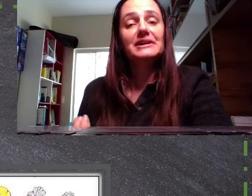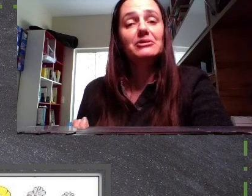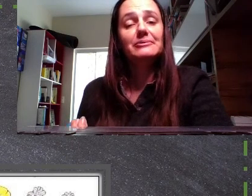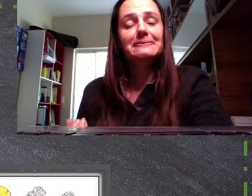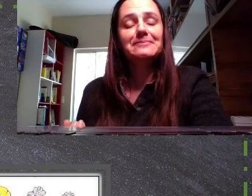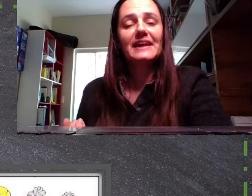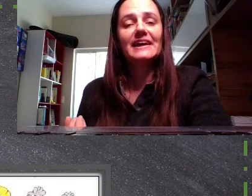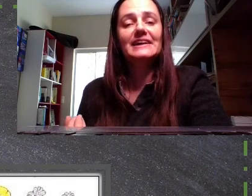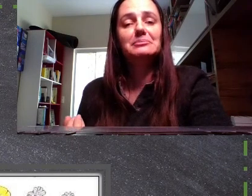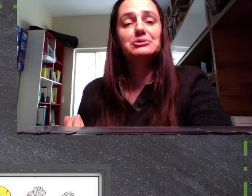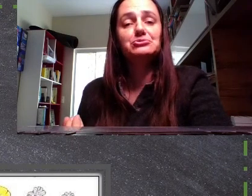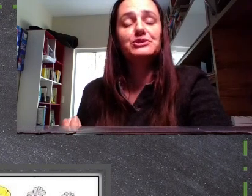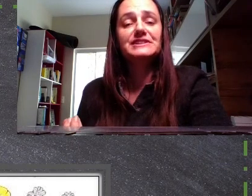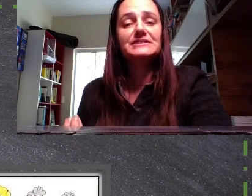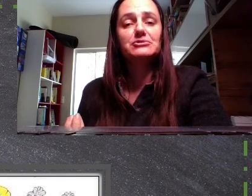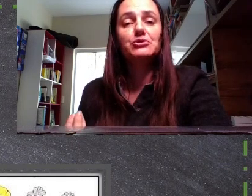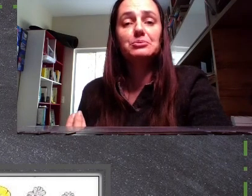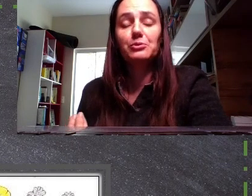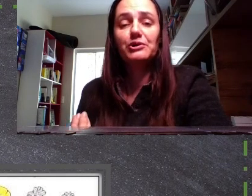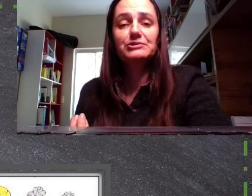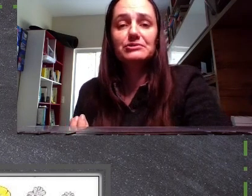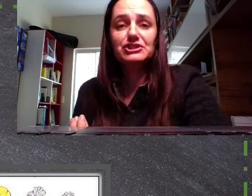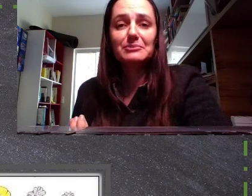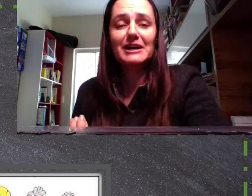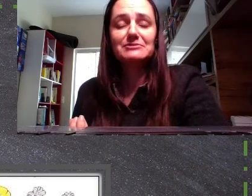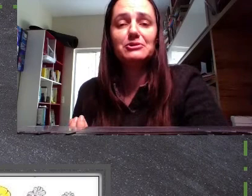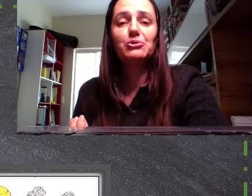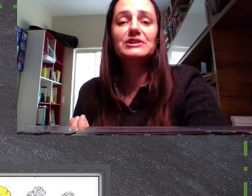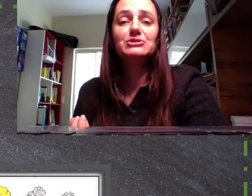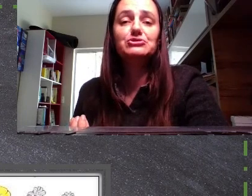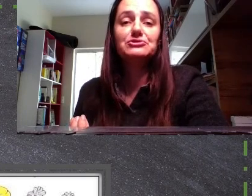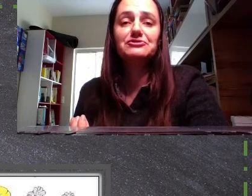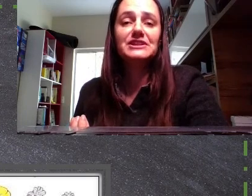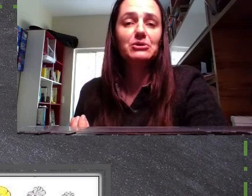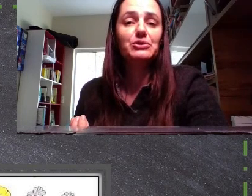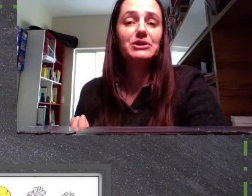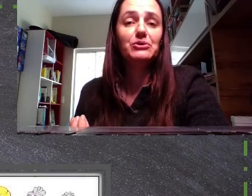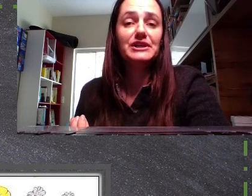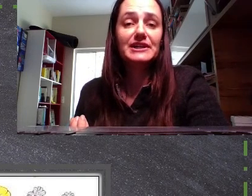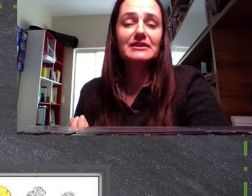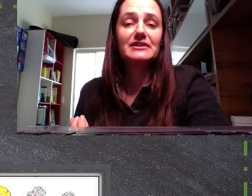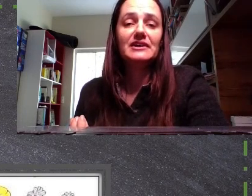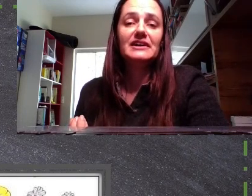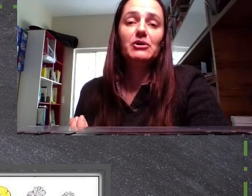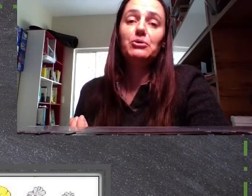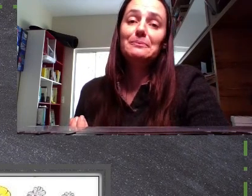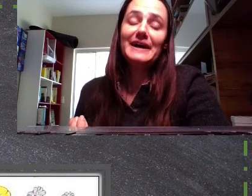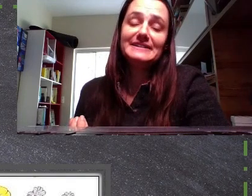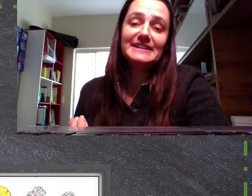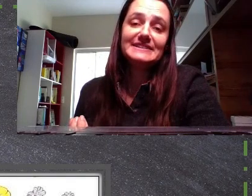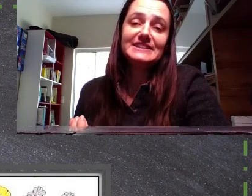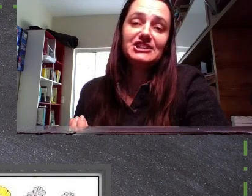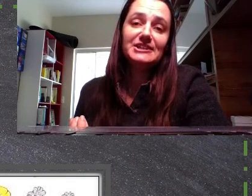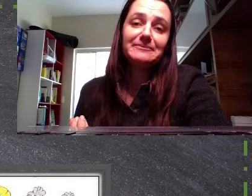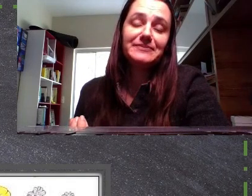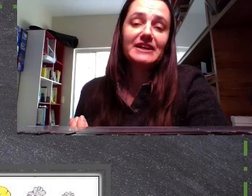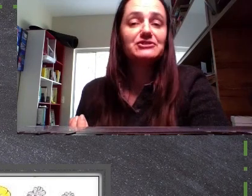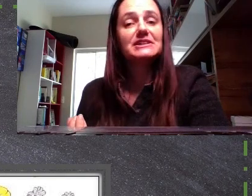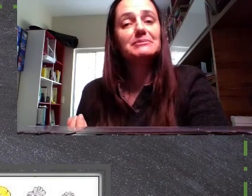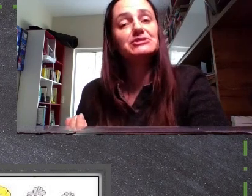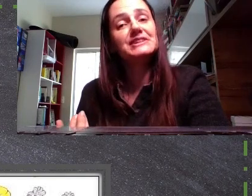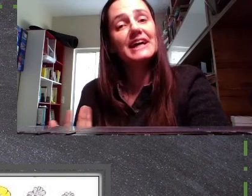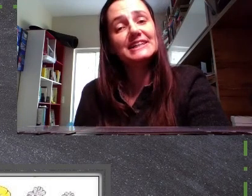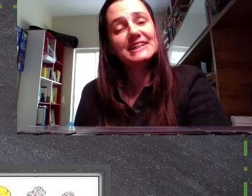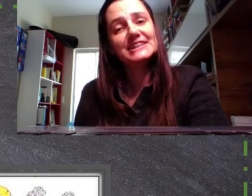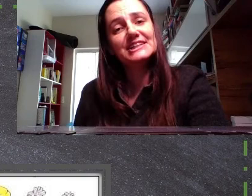tenha um embrião, ele produz um hormônio chamado gonadotrofina coriônica, ou beta-HCG,